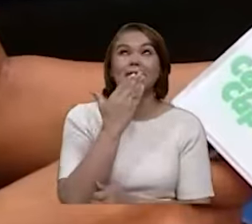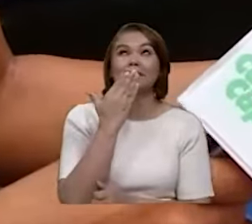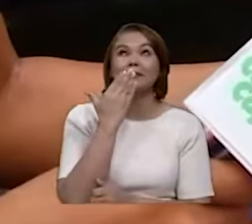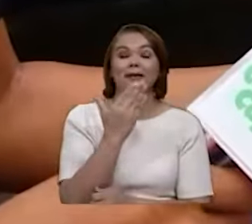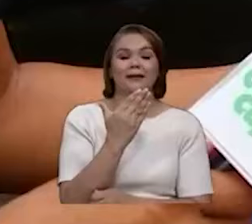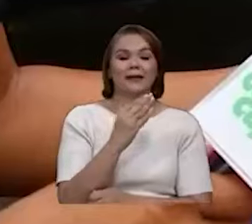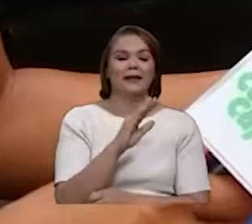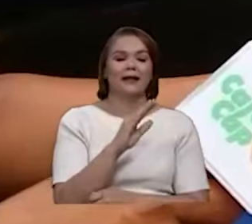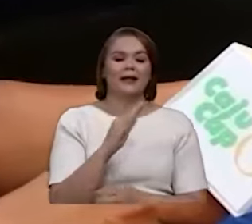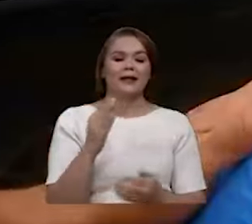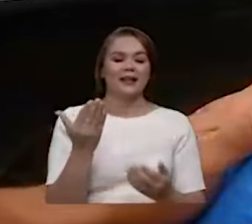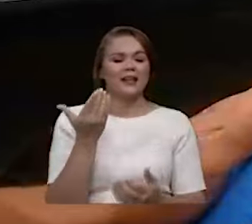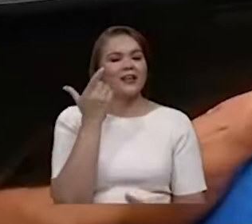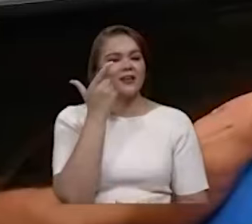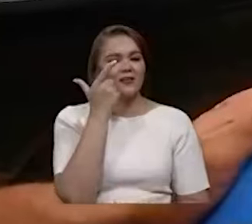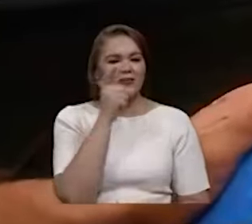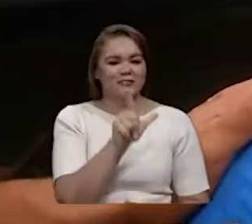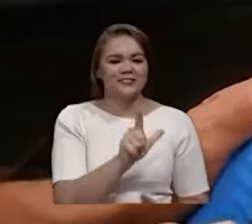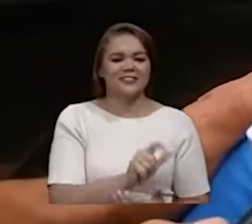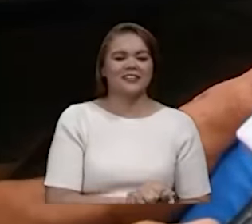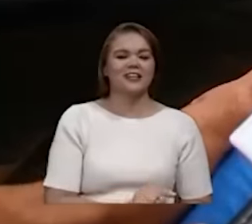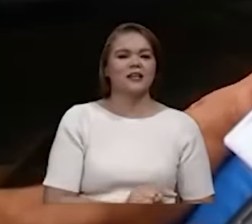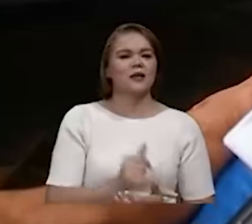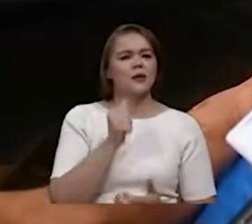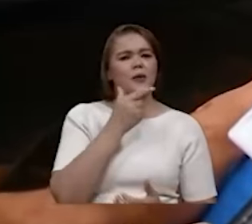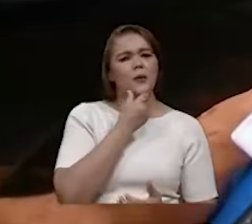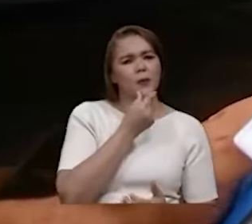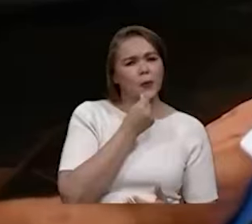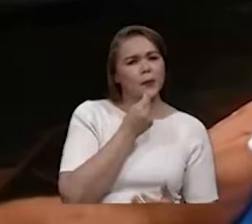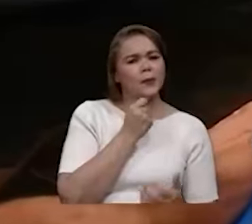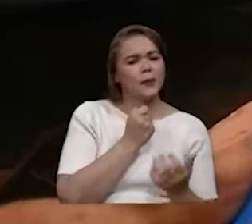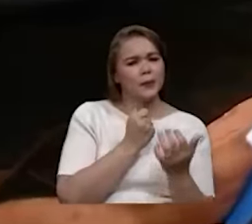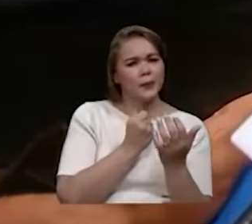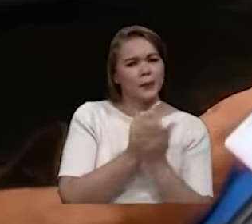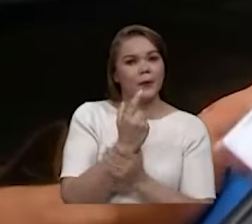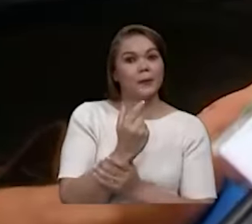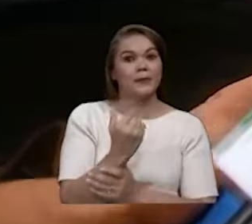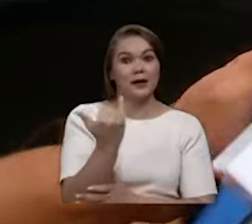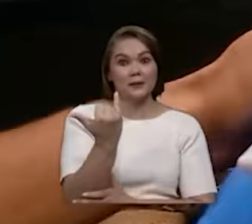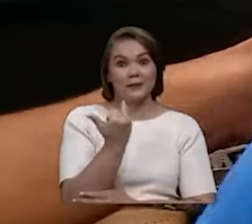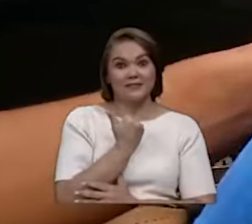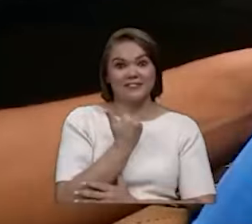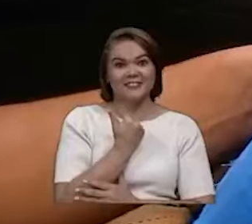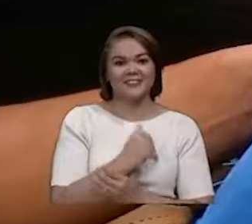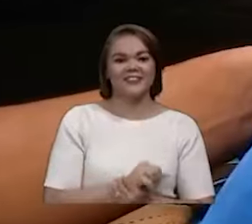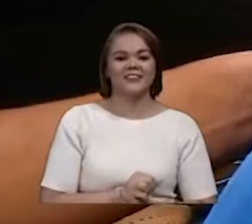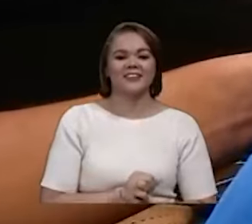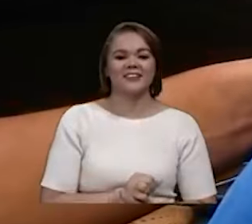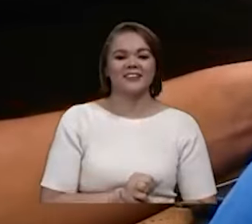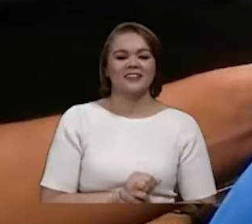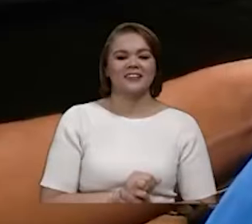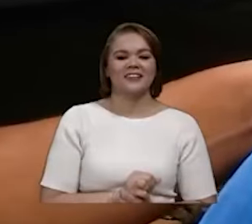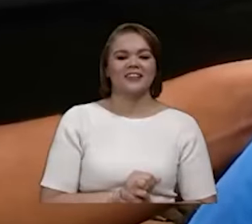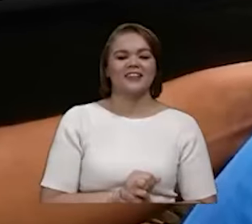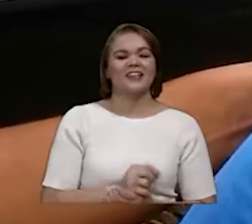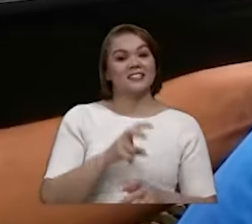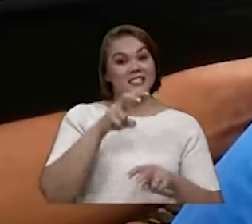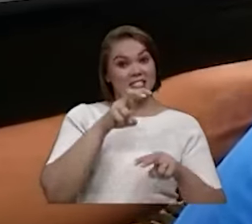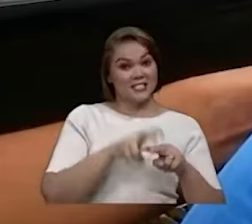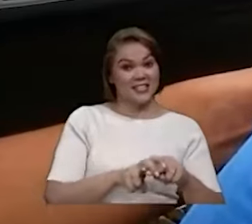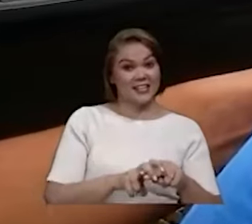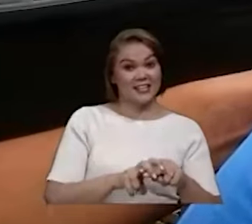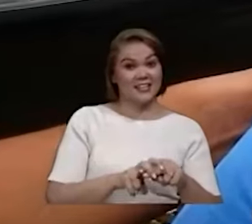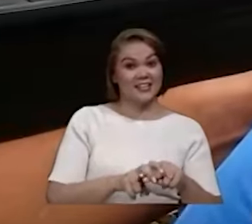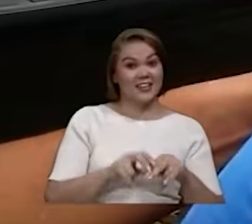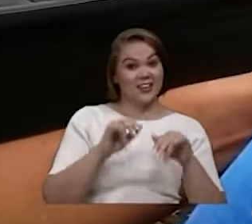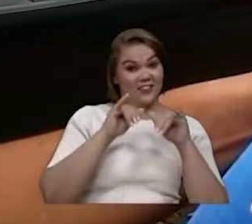a minha vez e consegui. O rapaz que eu compro, ele chegou e me deu a notícia. Aí ele disse bem assim, se sente que